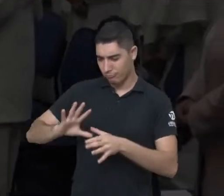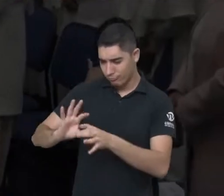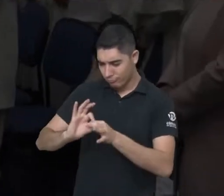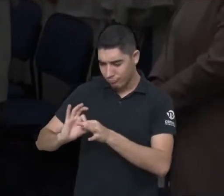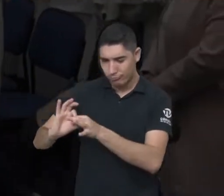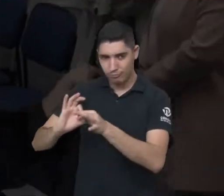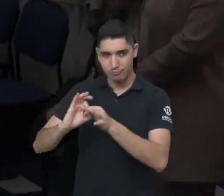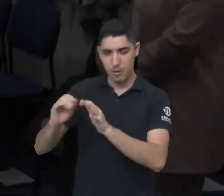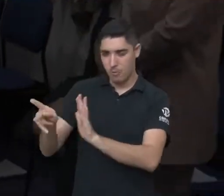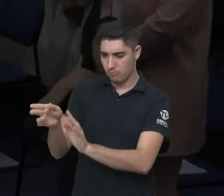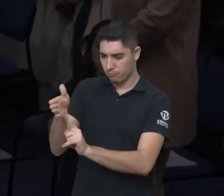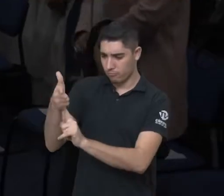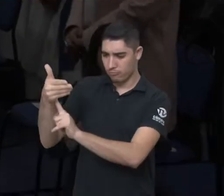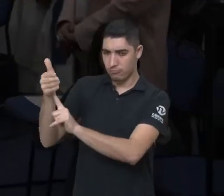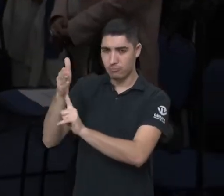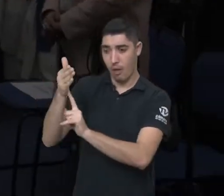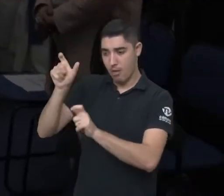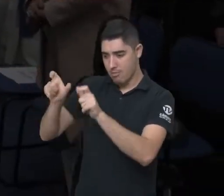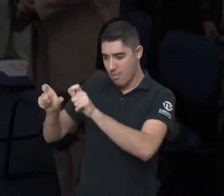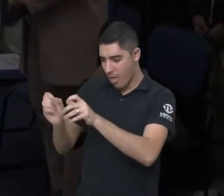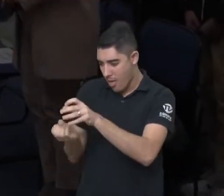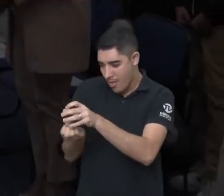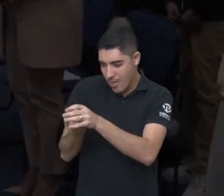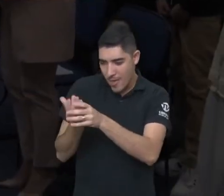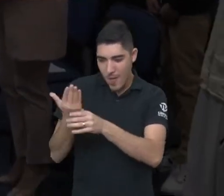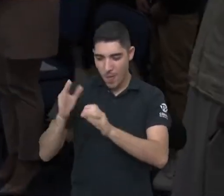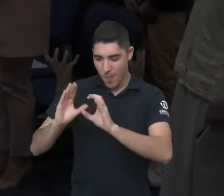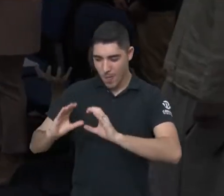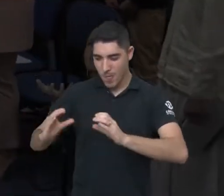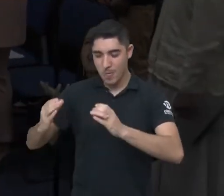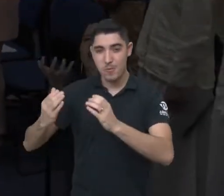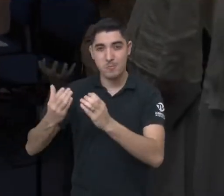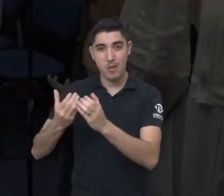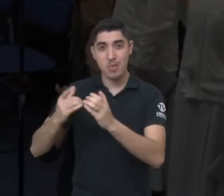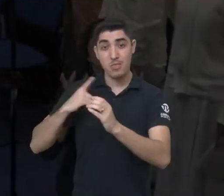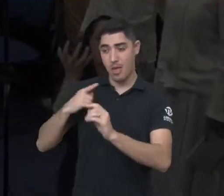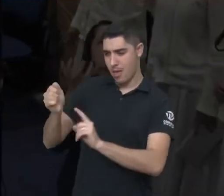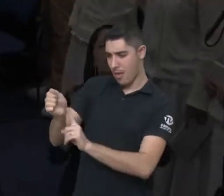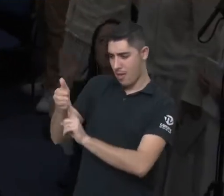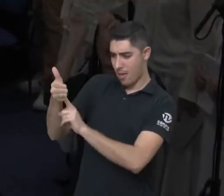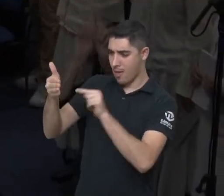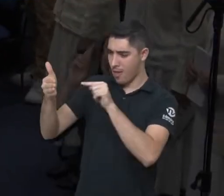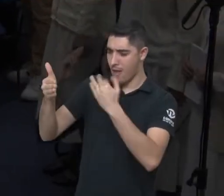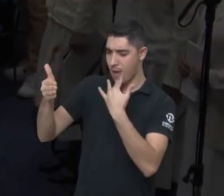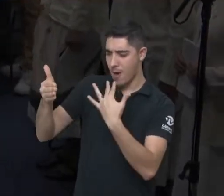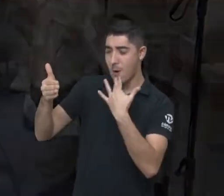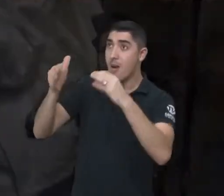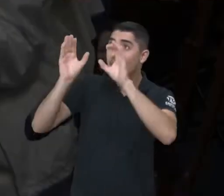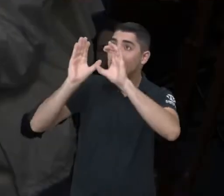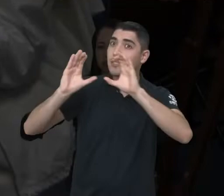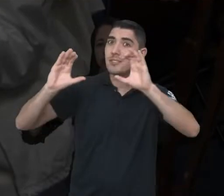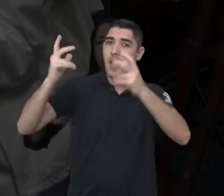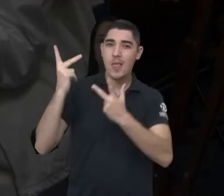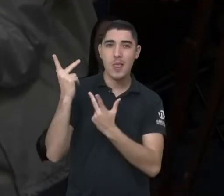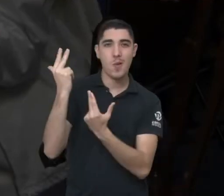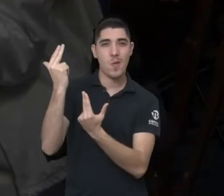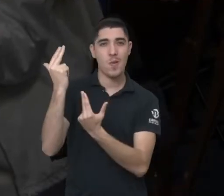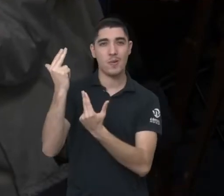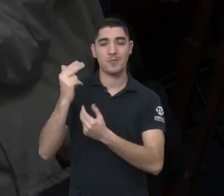A bandeira de nossas fundadoras traz nas cores o